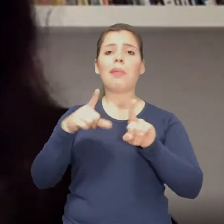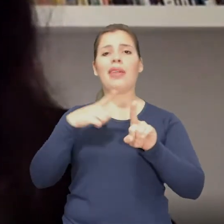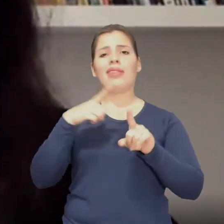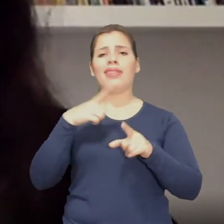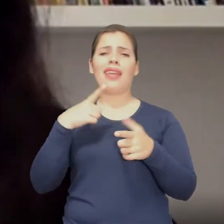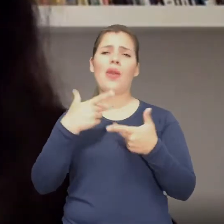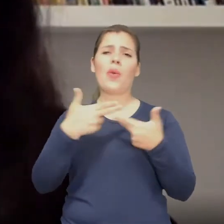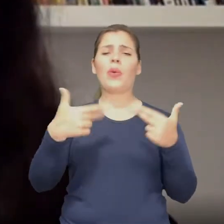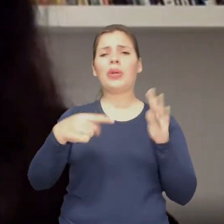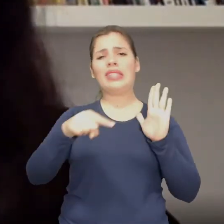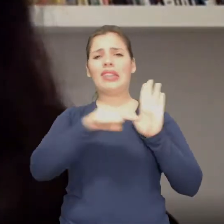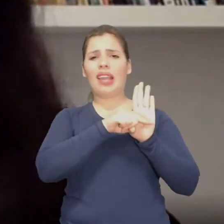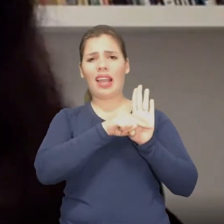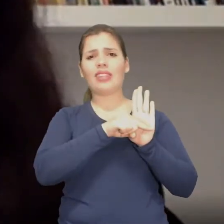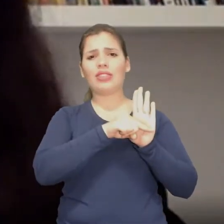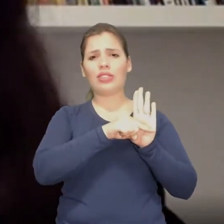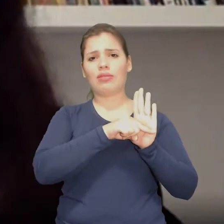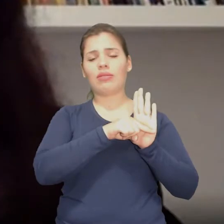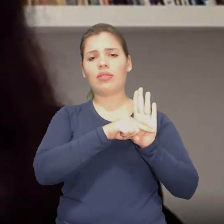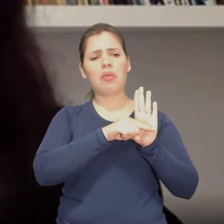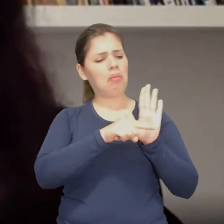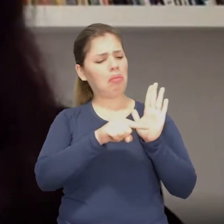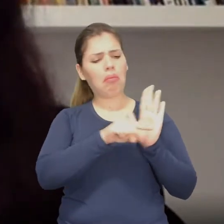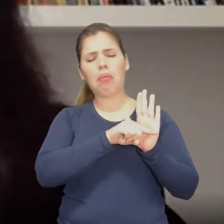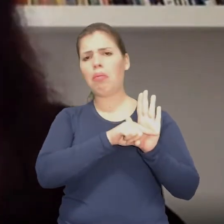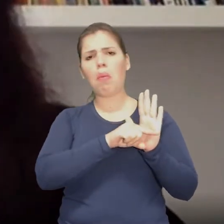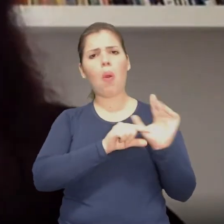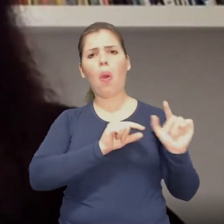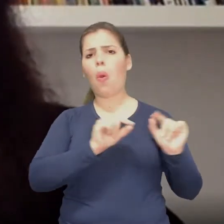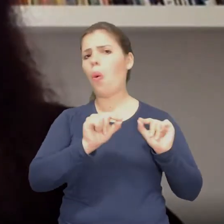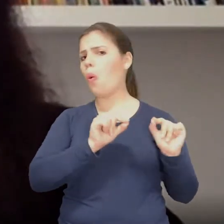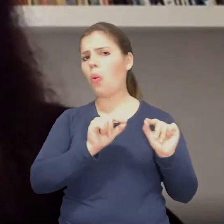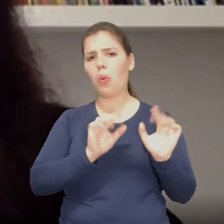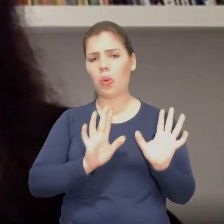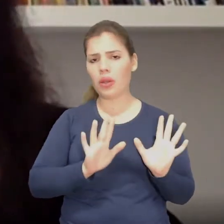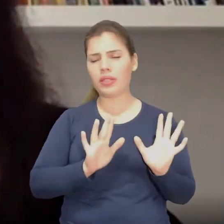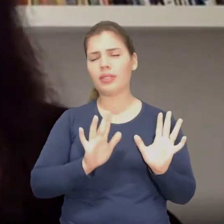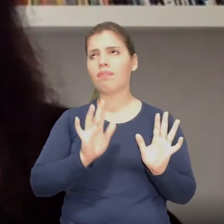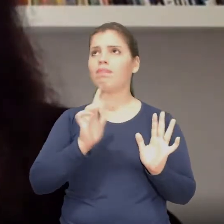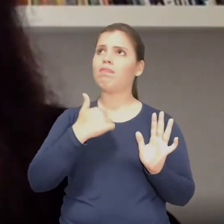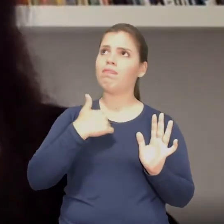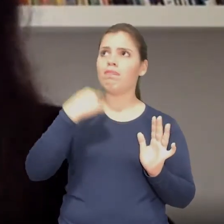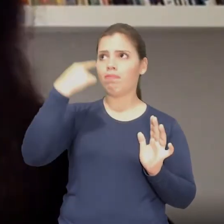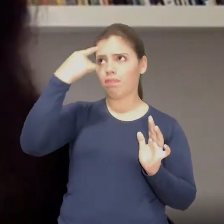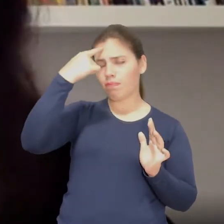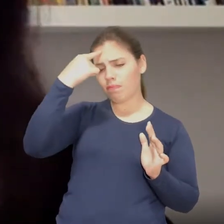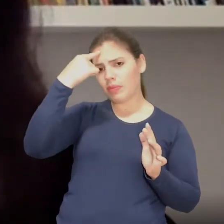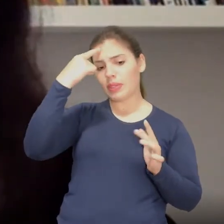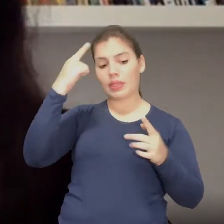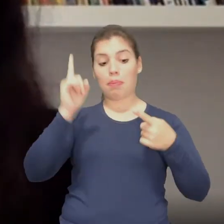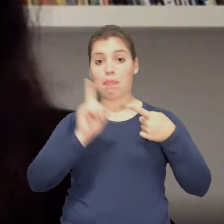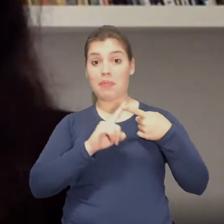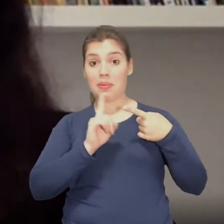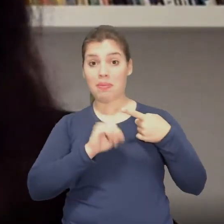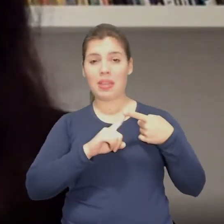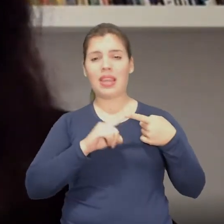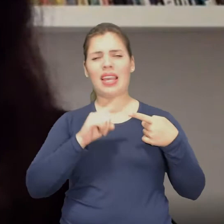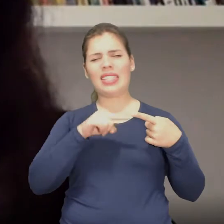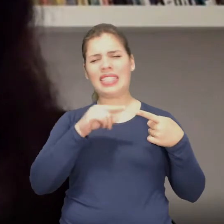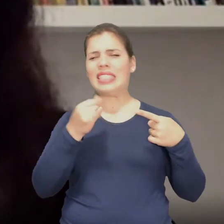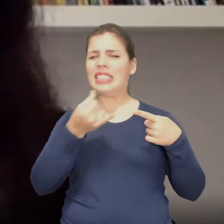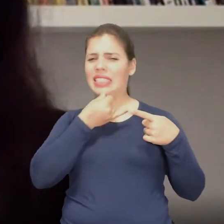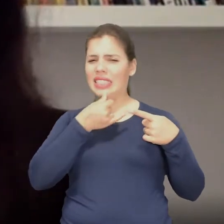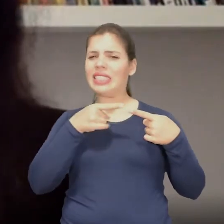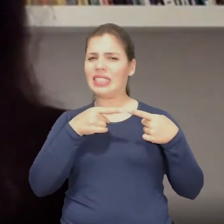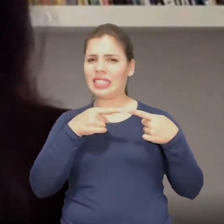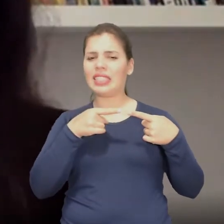para a vida da pessoa. E que impactos são esses, assim? Eu acho que o primeiro e o mais triste deles é que,